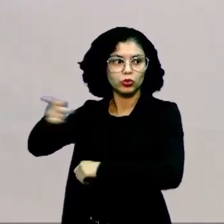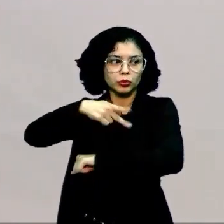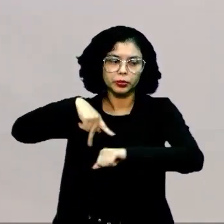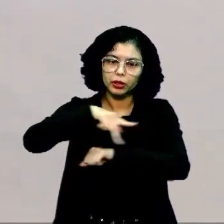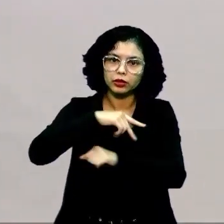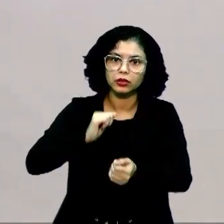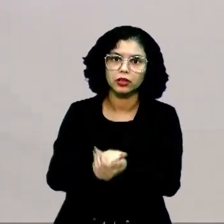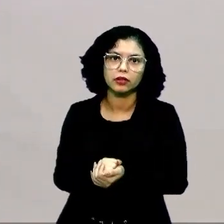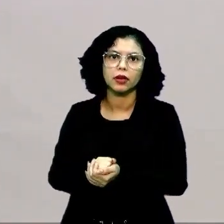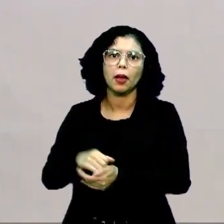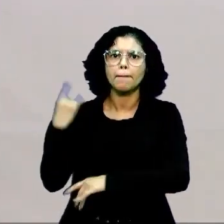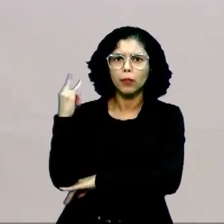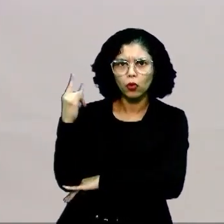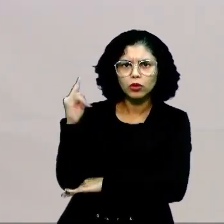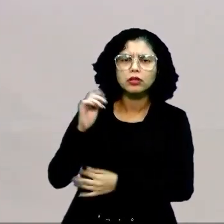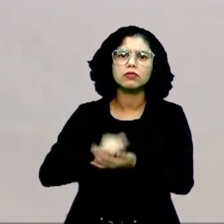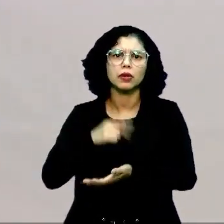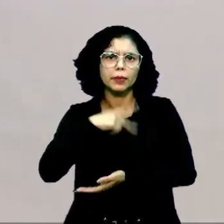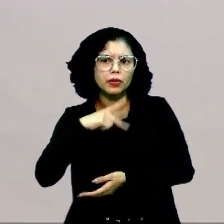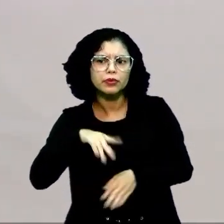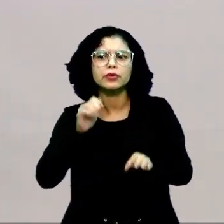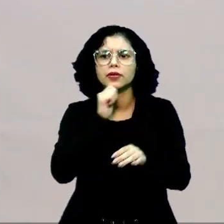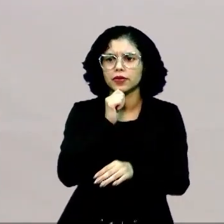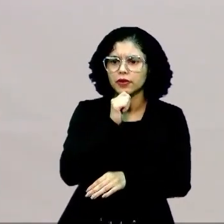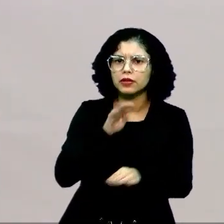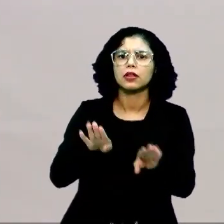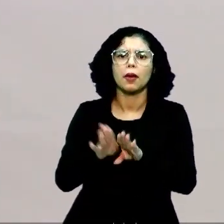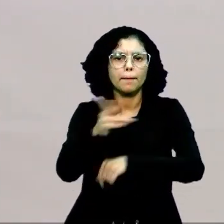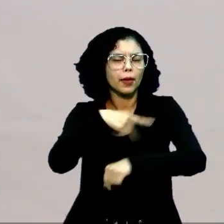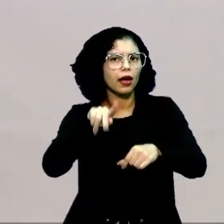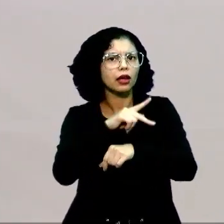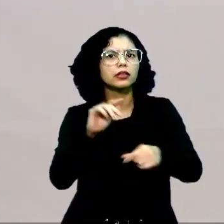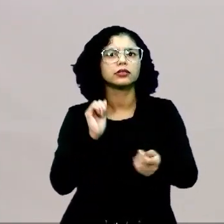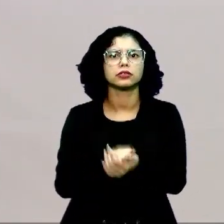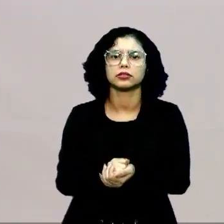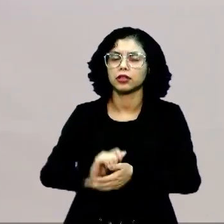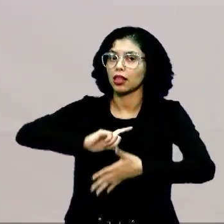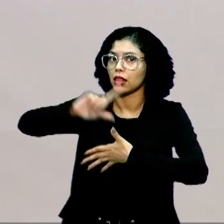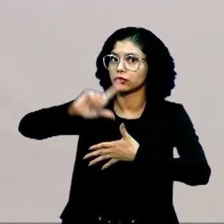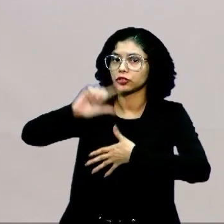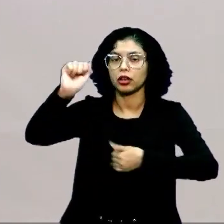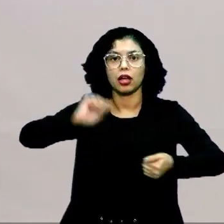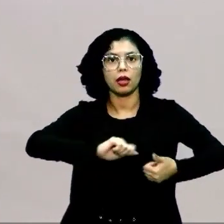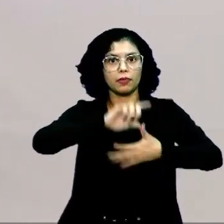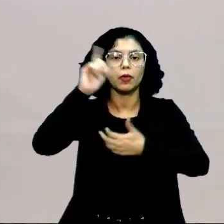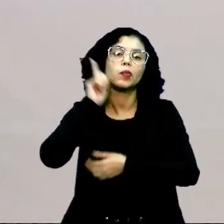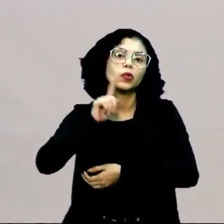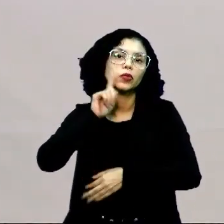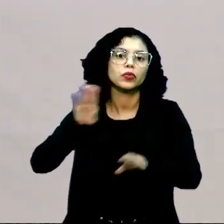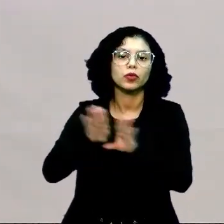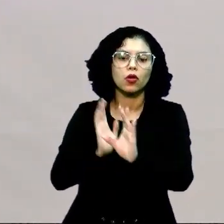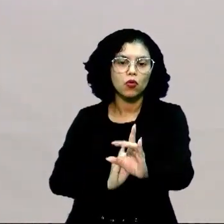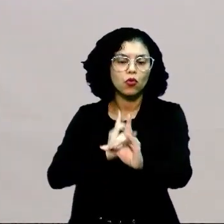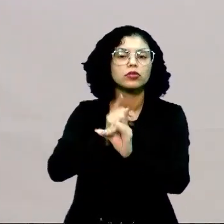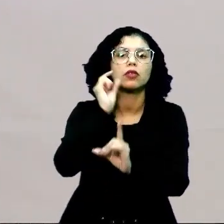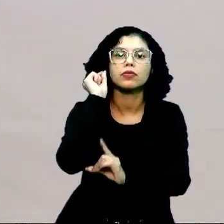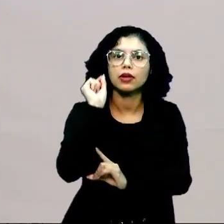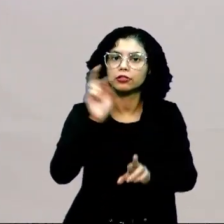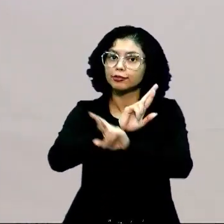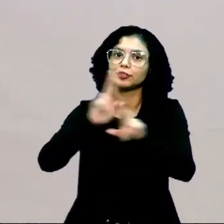país, Bolívia, Peru, que são países latino-americanos como o Brasil, eu já vou